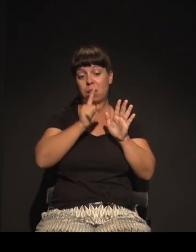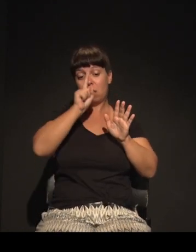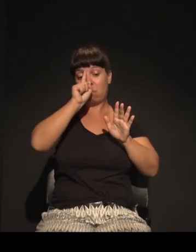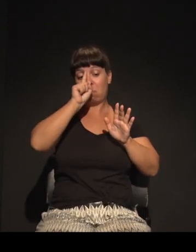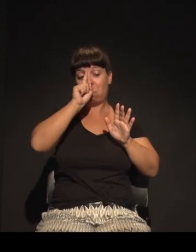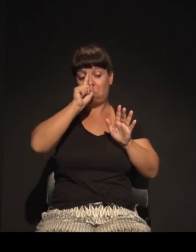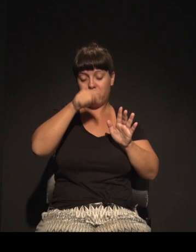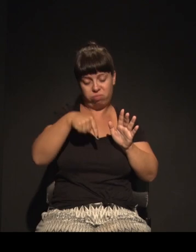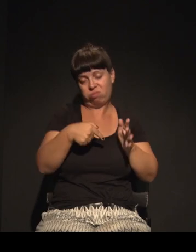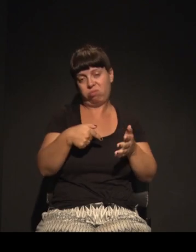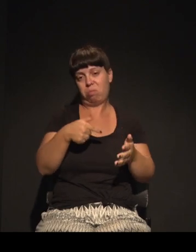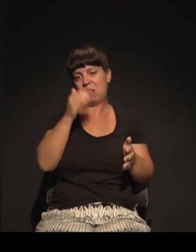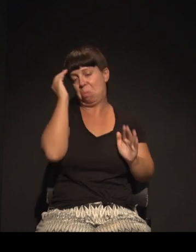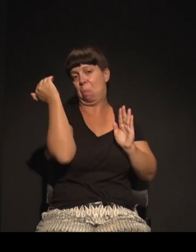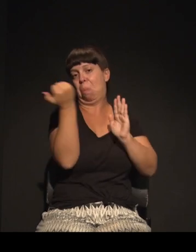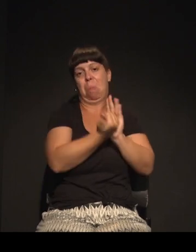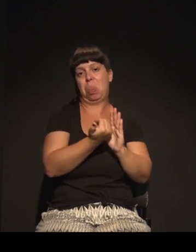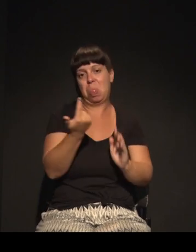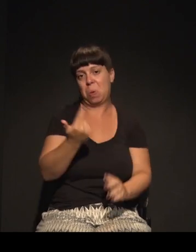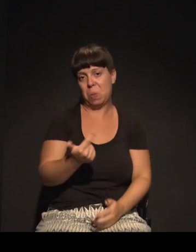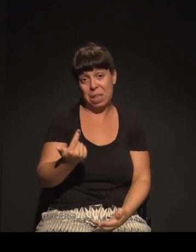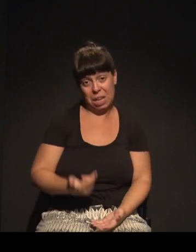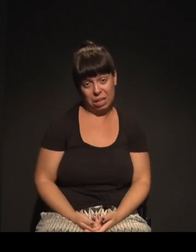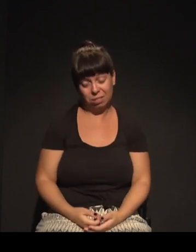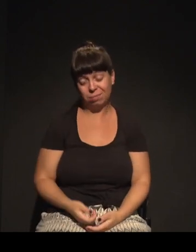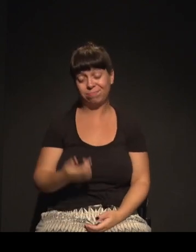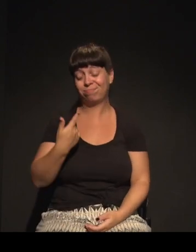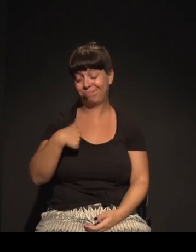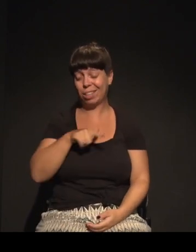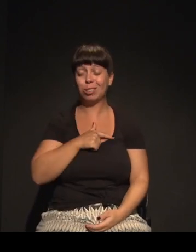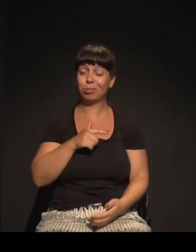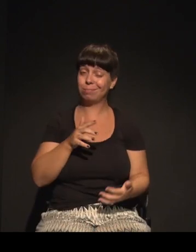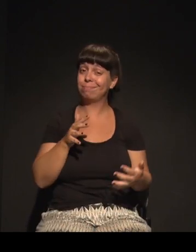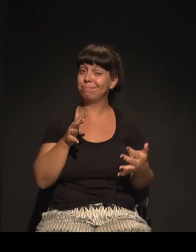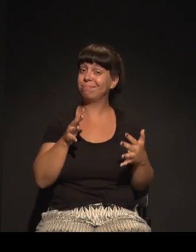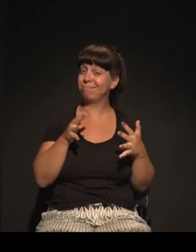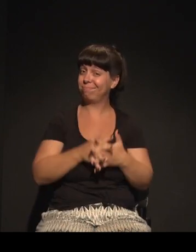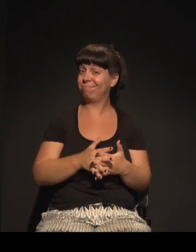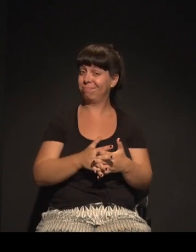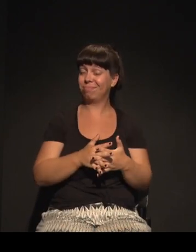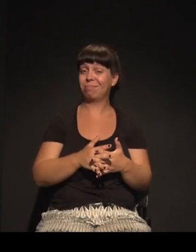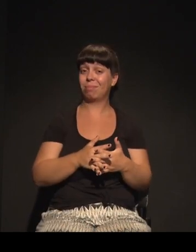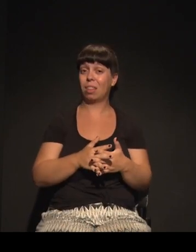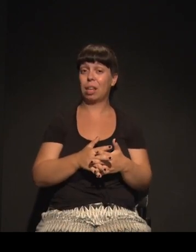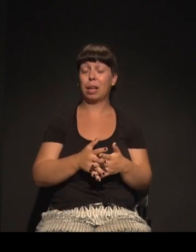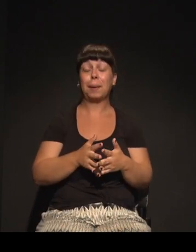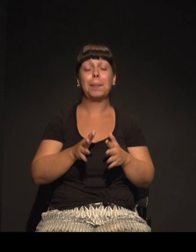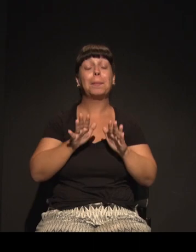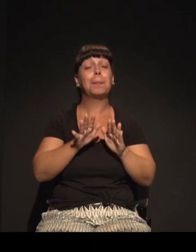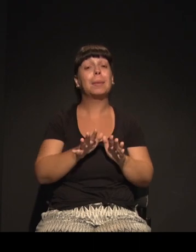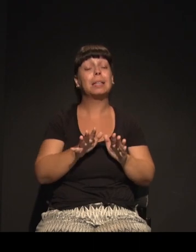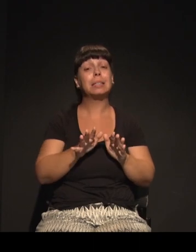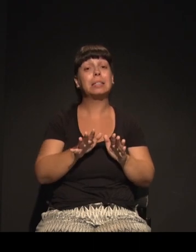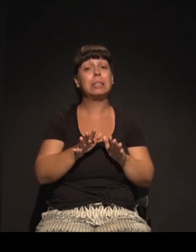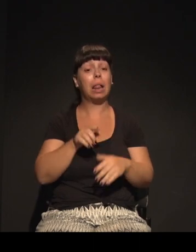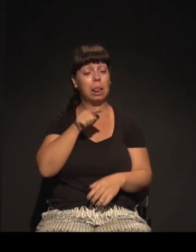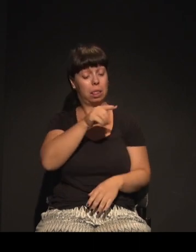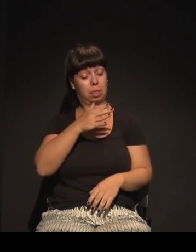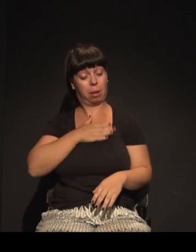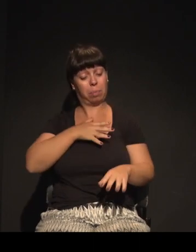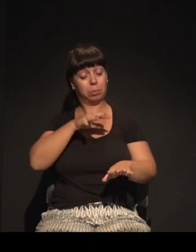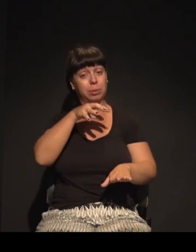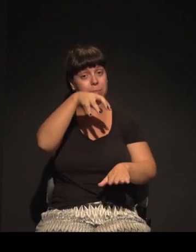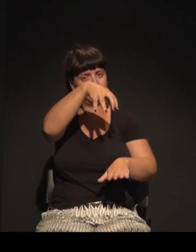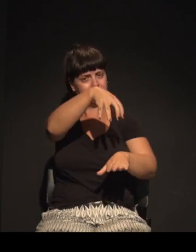né e pra nós é muito complicado mas mesmo assim hoje na minha aldeia a gente